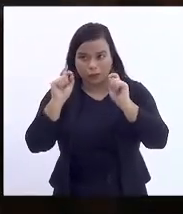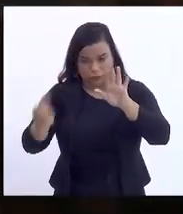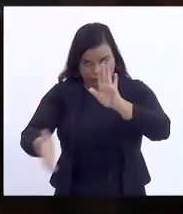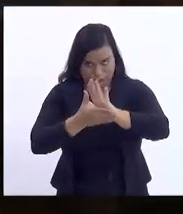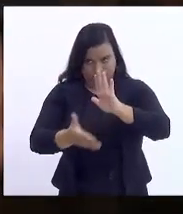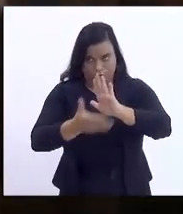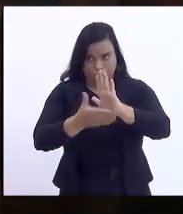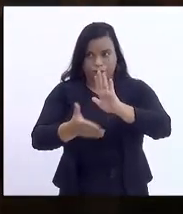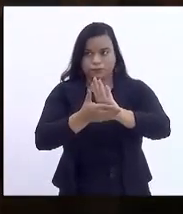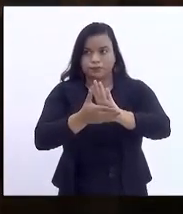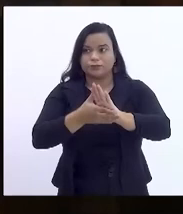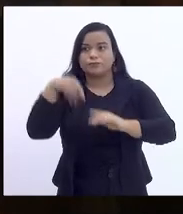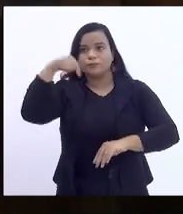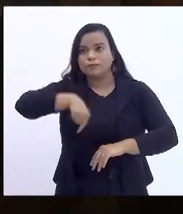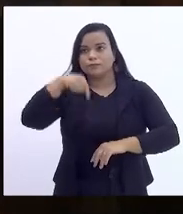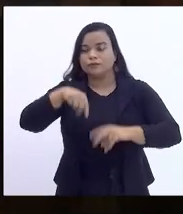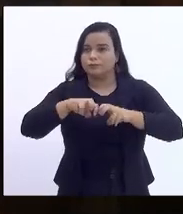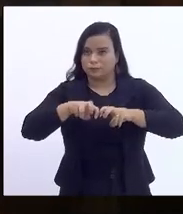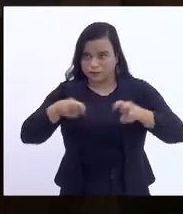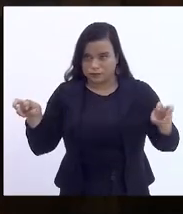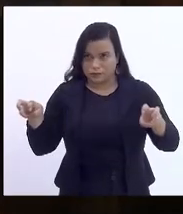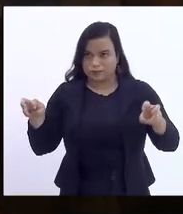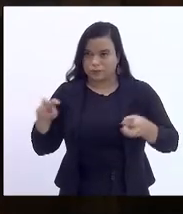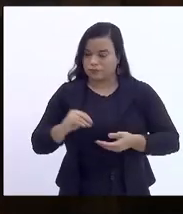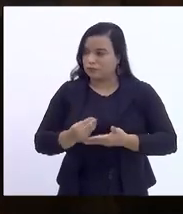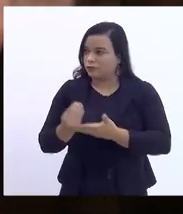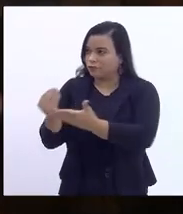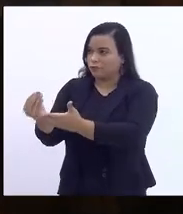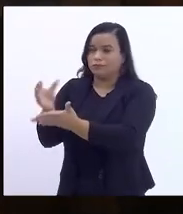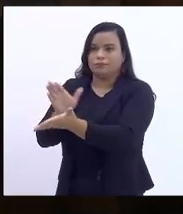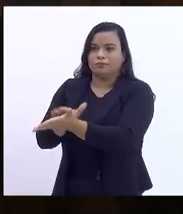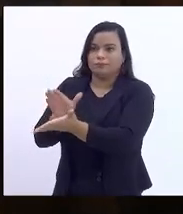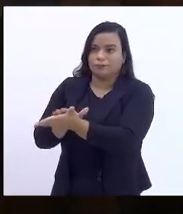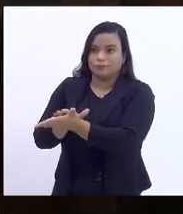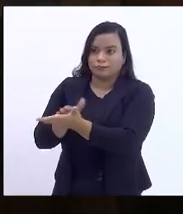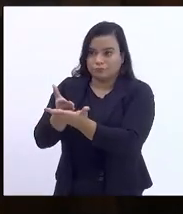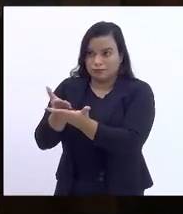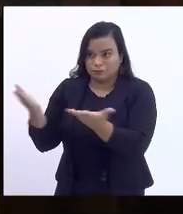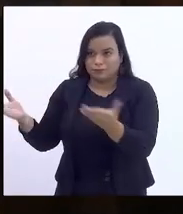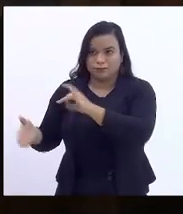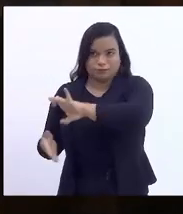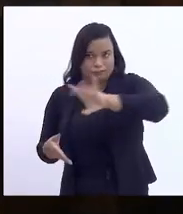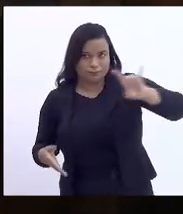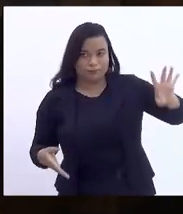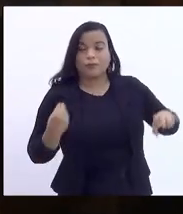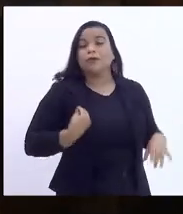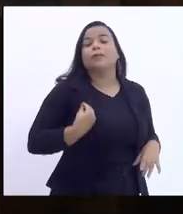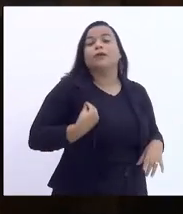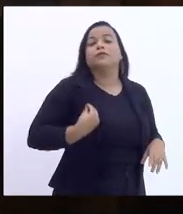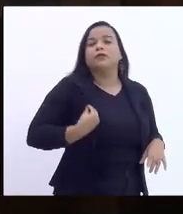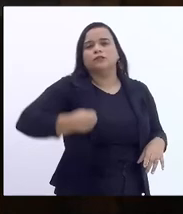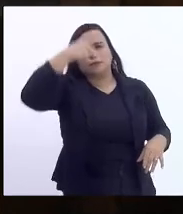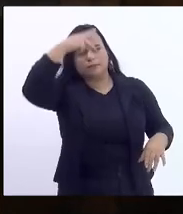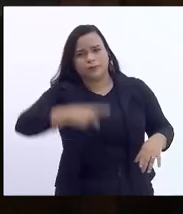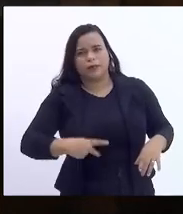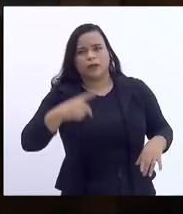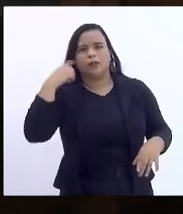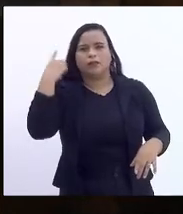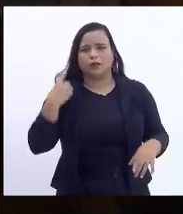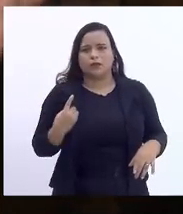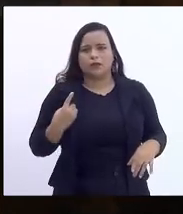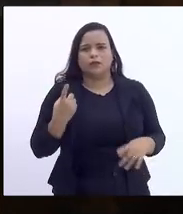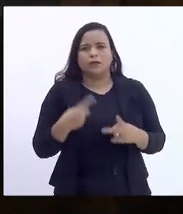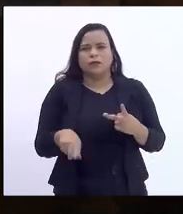propor a esta mesa parabenizar mesa na presença da presidenta a